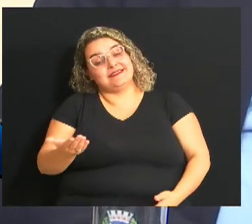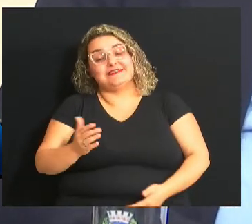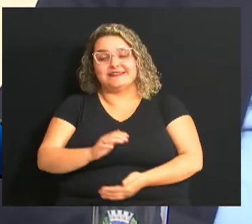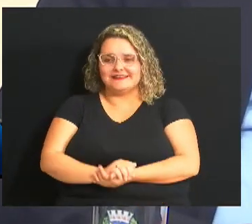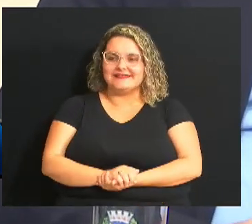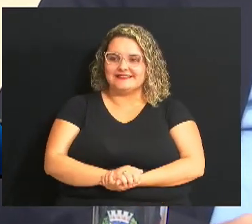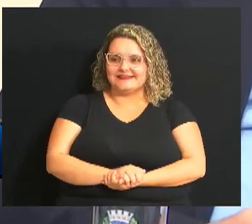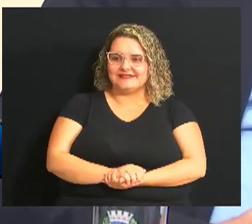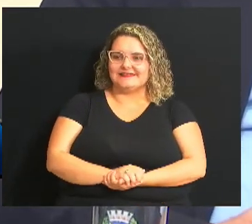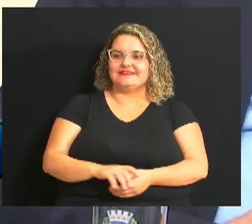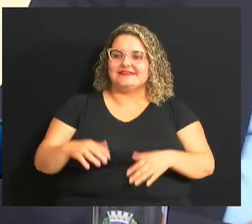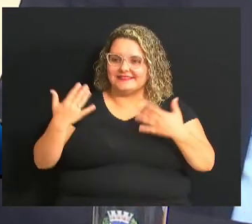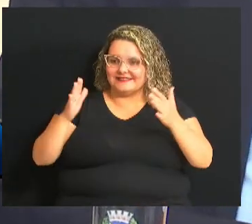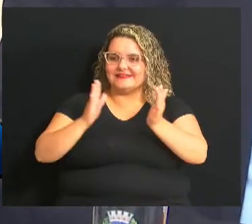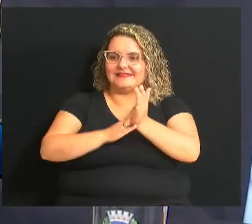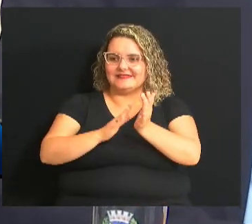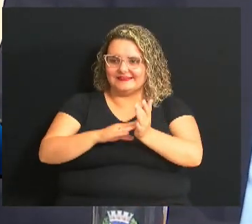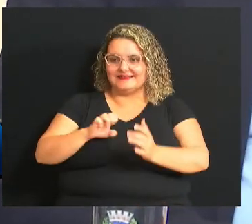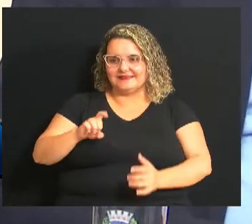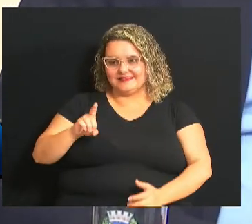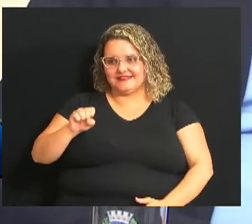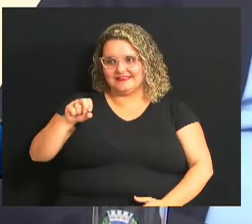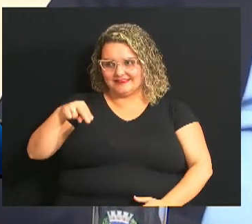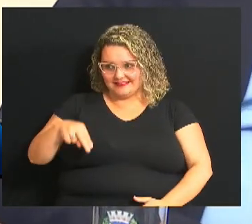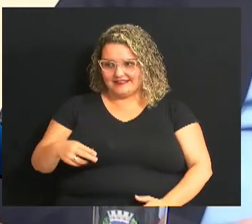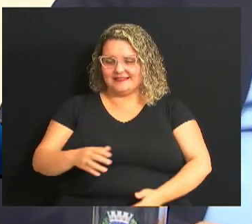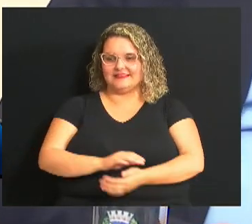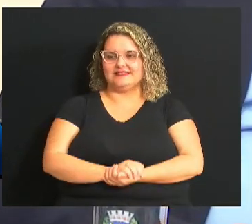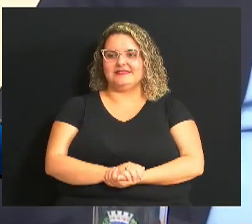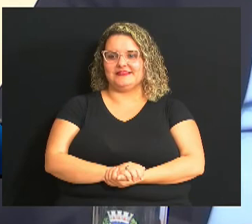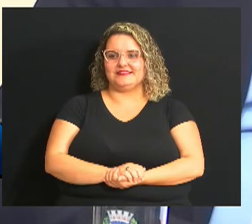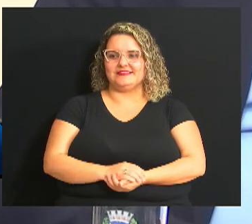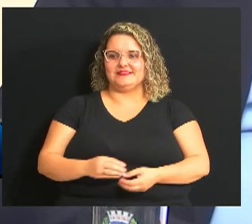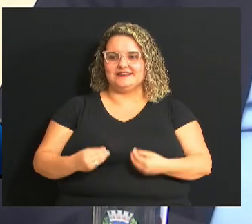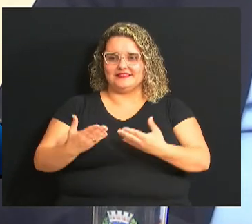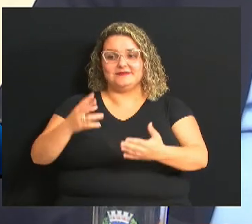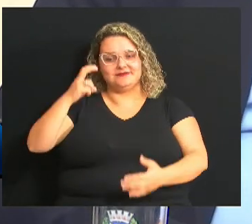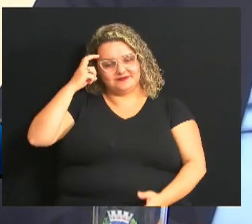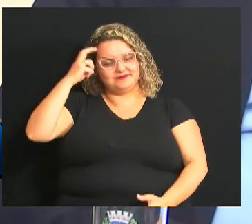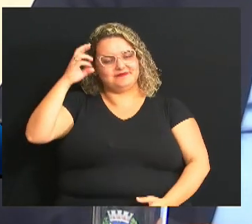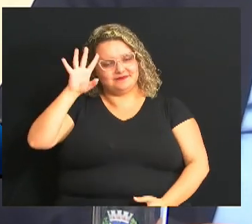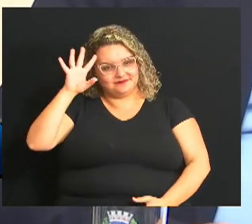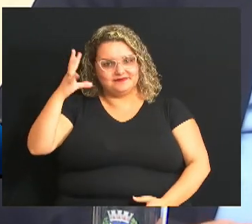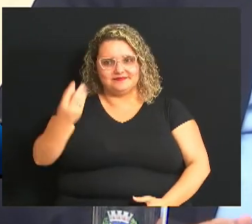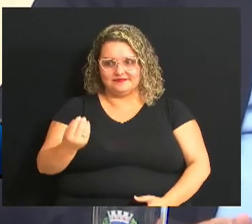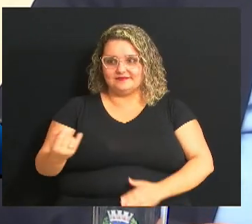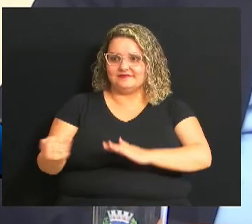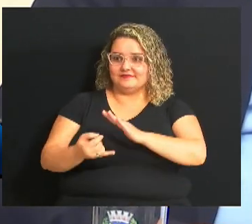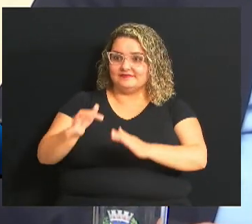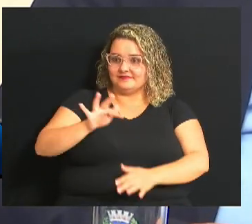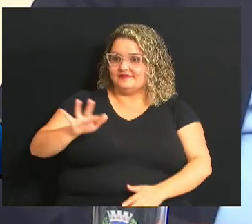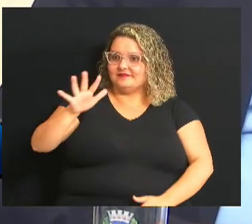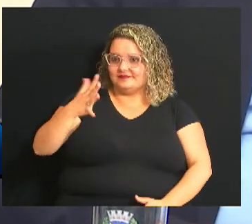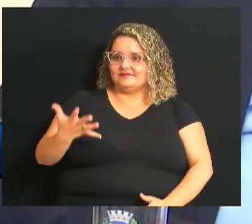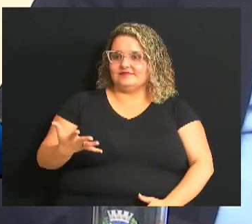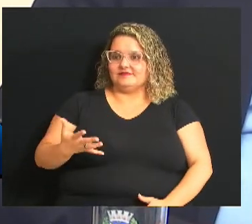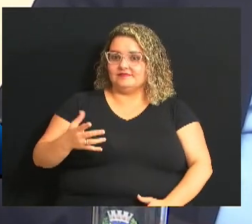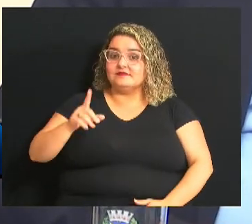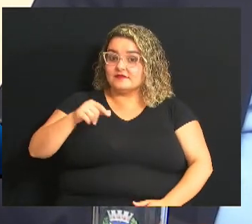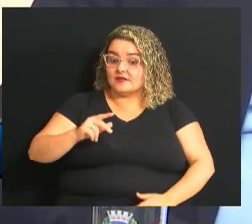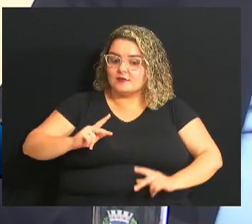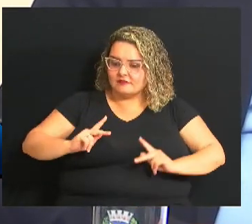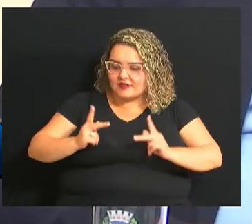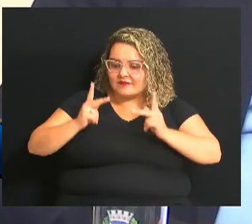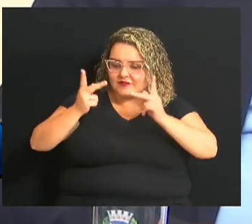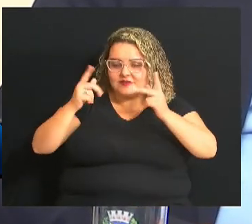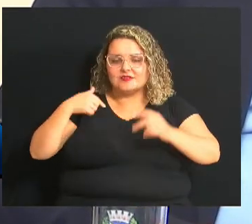Mas parabenizar o Edson, que leva a sua sabedoria, o seu conhecimento para o Instituto Federal, né, que é uma conquista da nossa